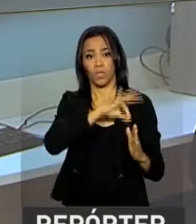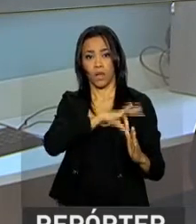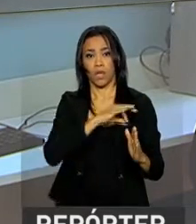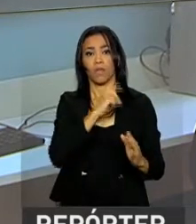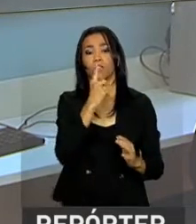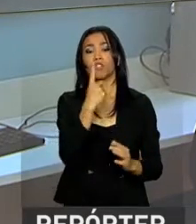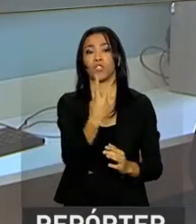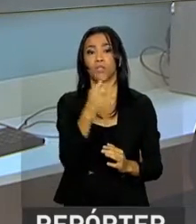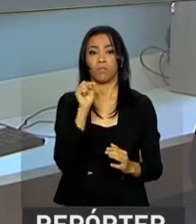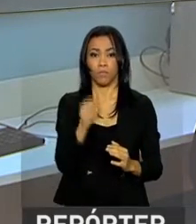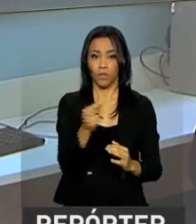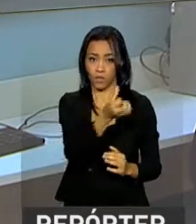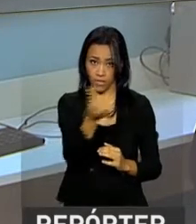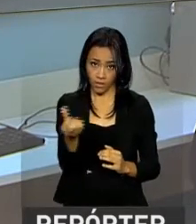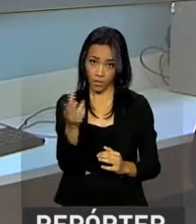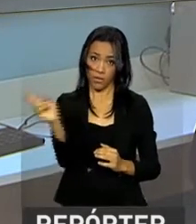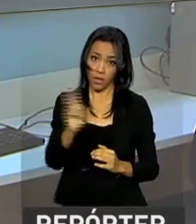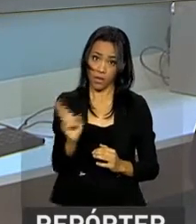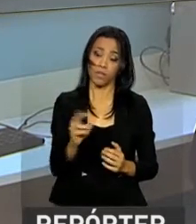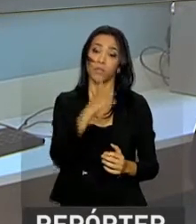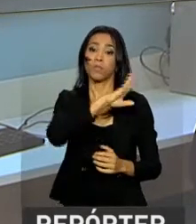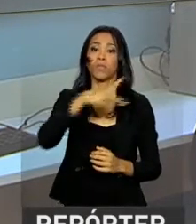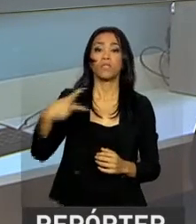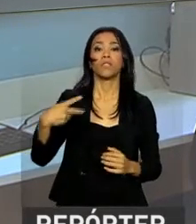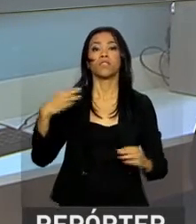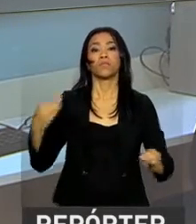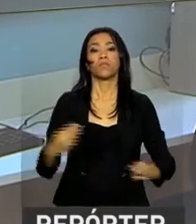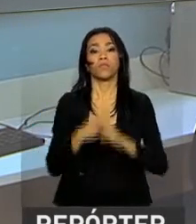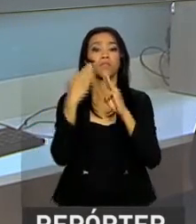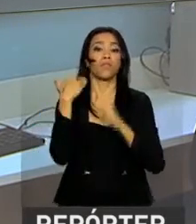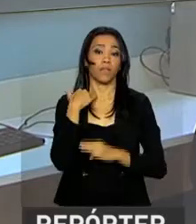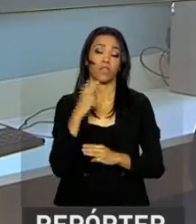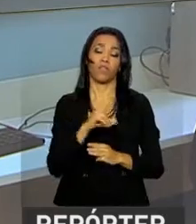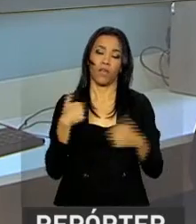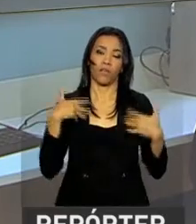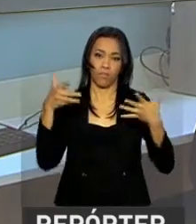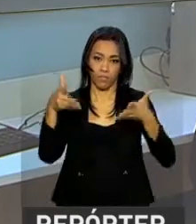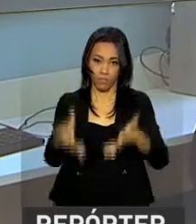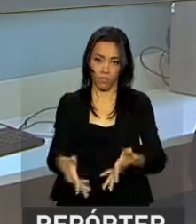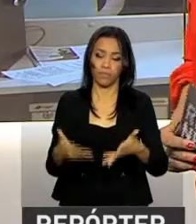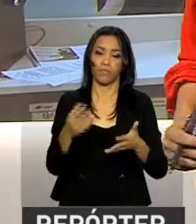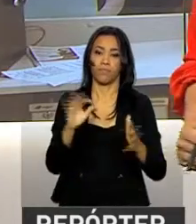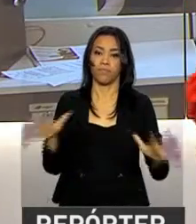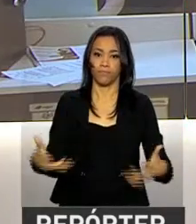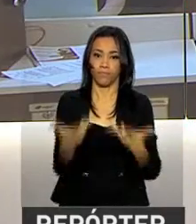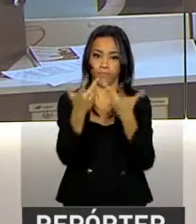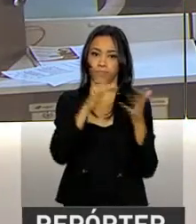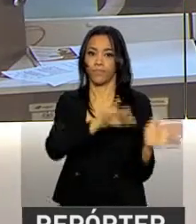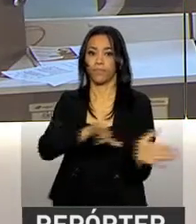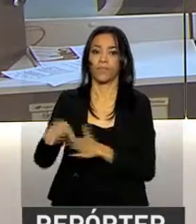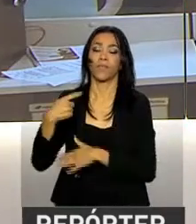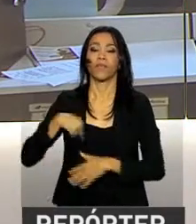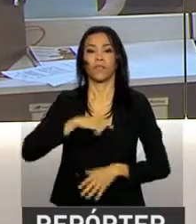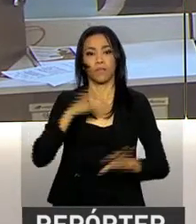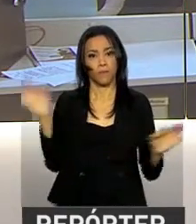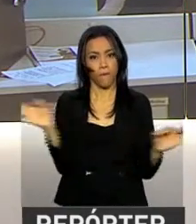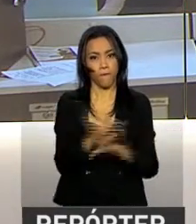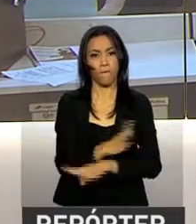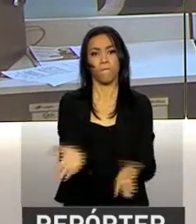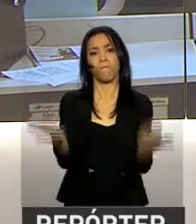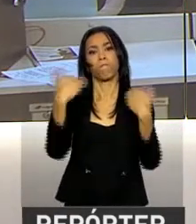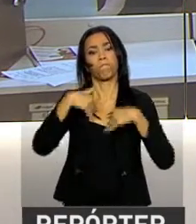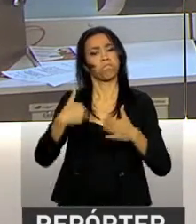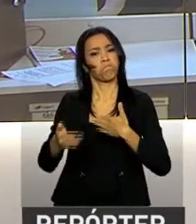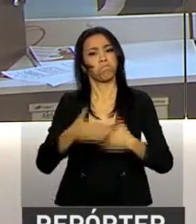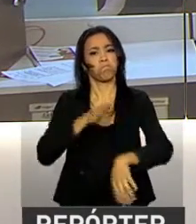1.600. O presidente da Caixa Econômica Federal, Gilberto Ock, vai participar da cerimônia. E nós ficamos por aqui, voltamos a qualquer